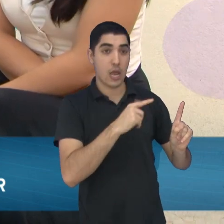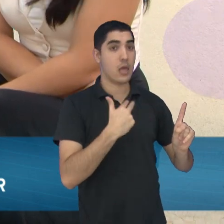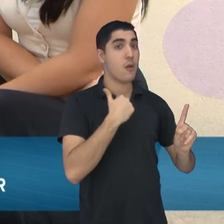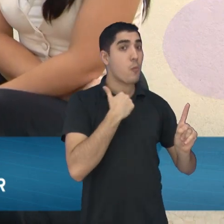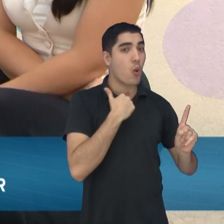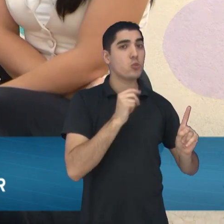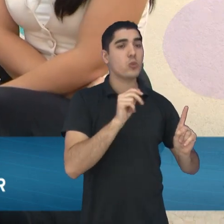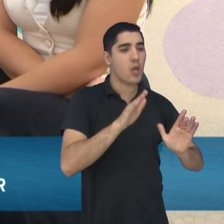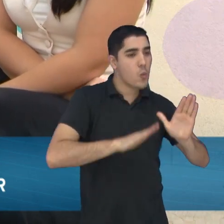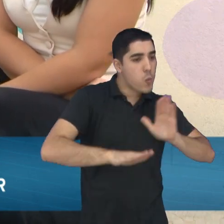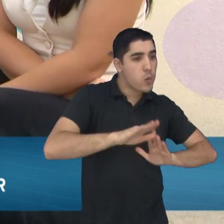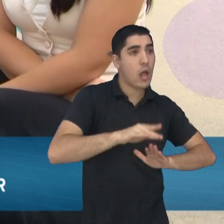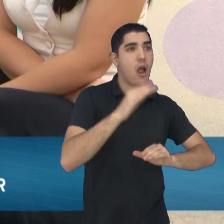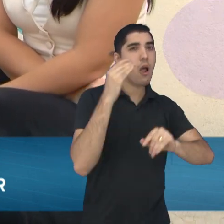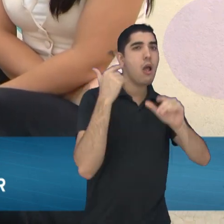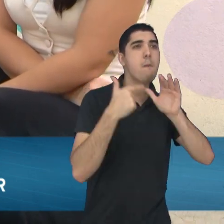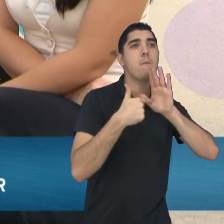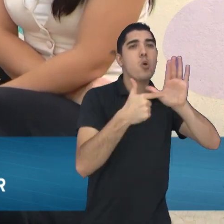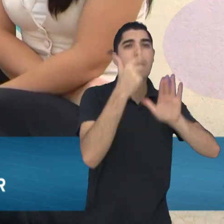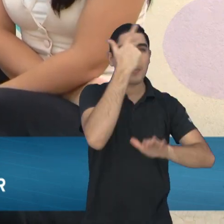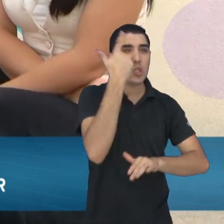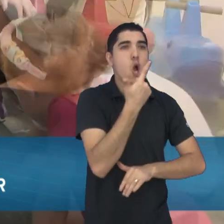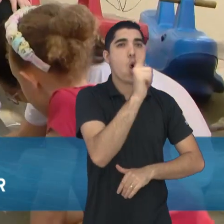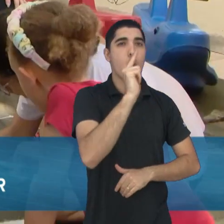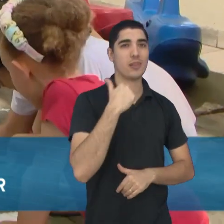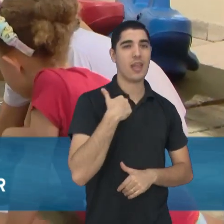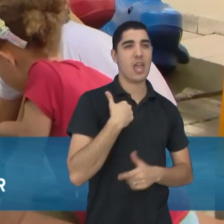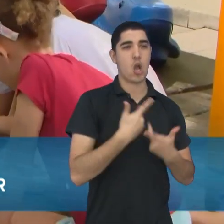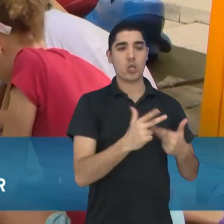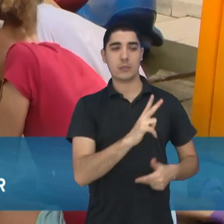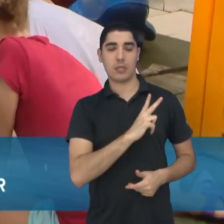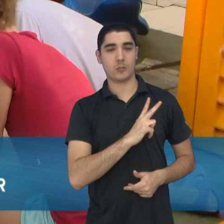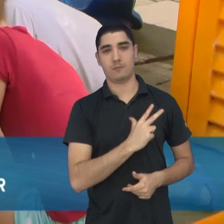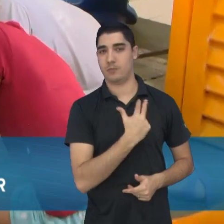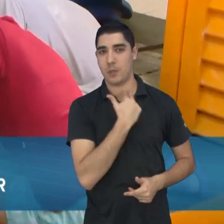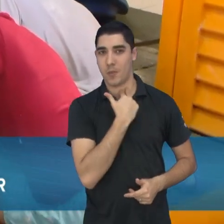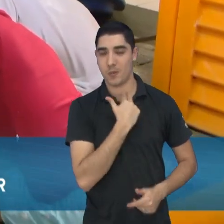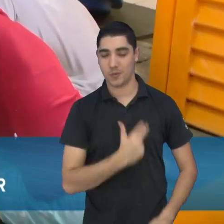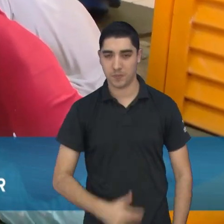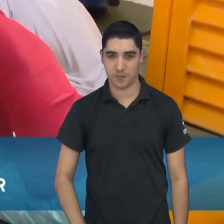dar informações, né, para outras pessoas que não conhecem.